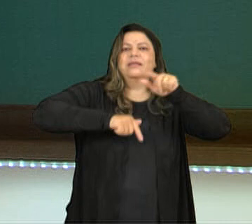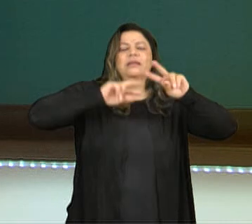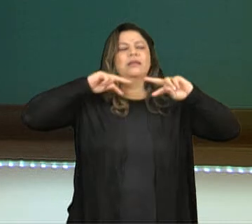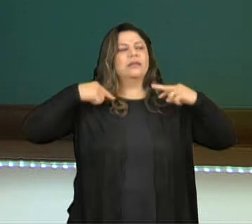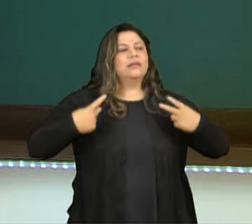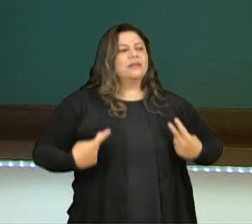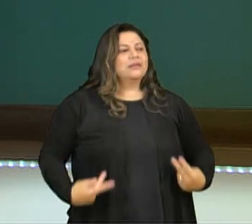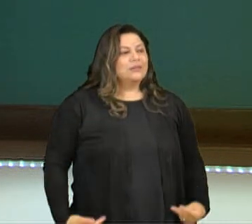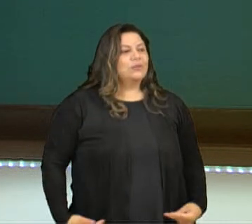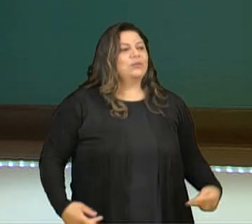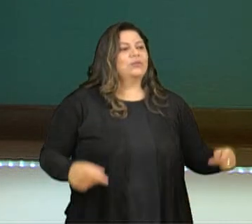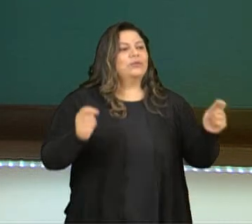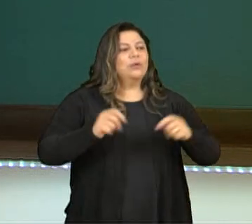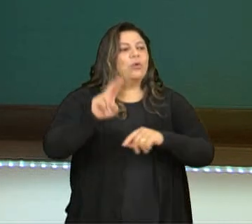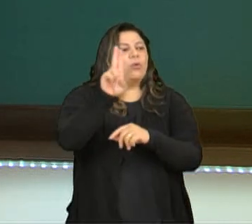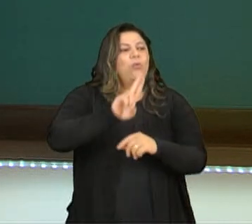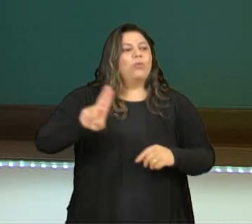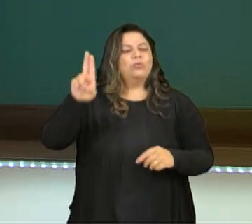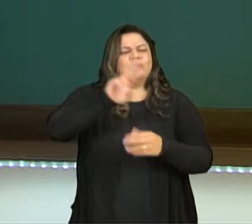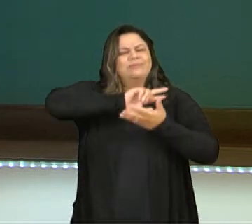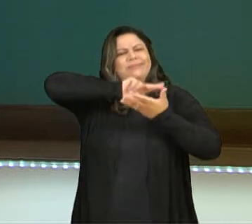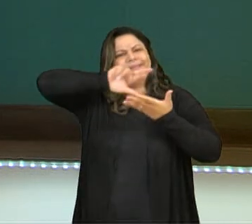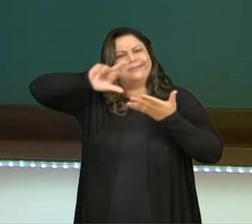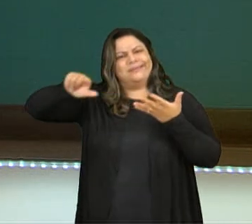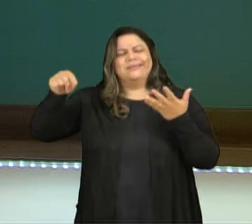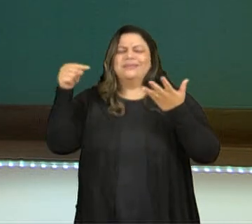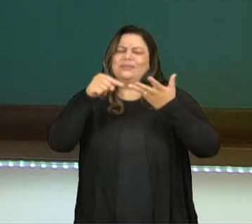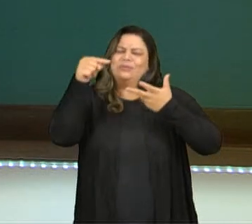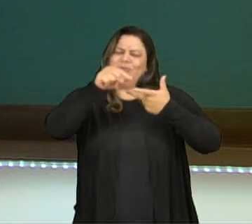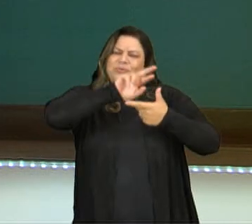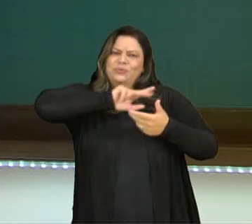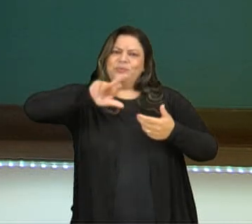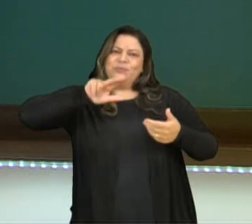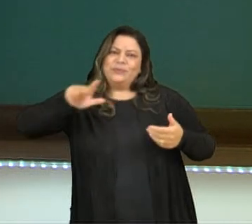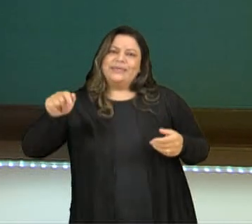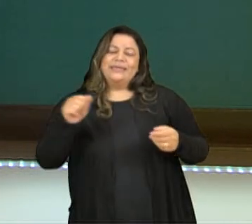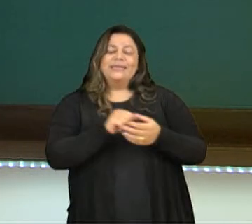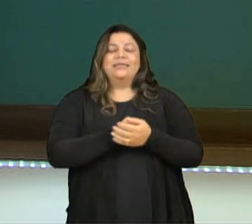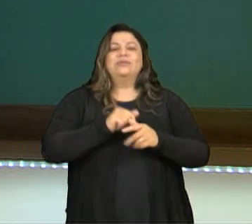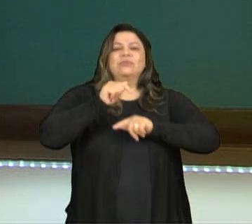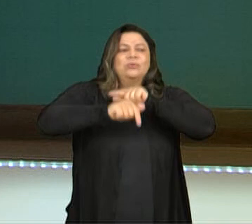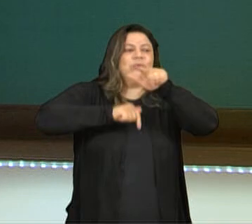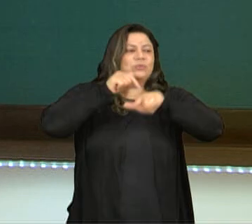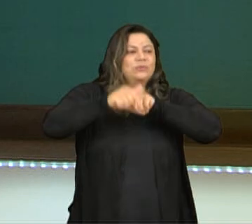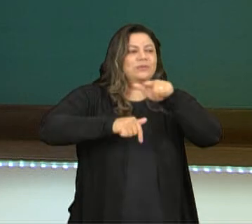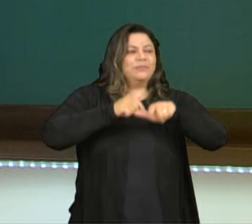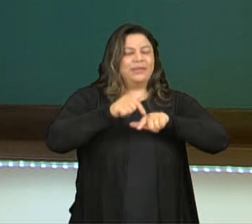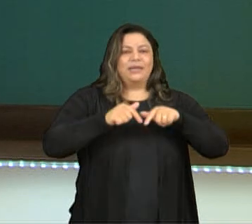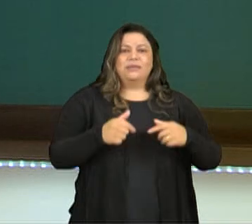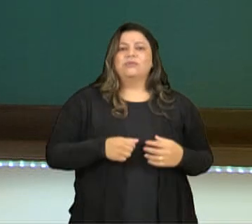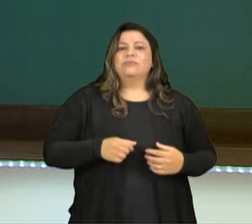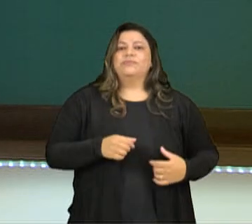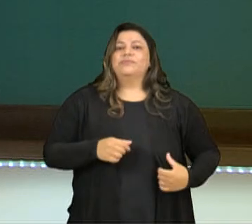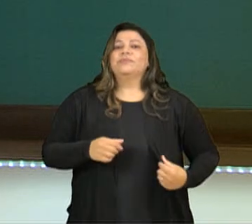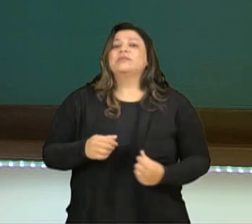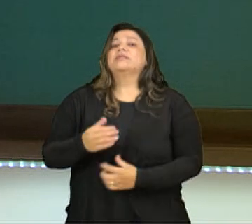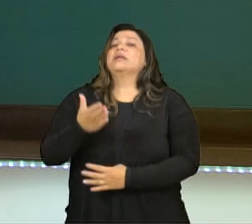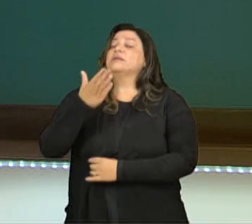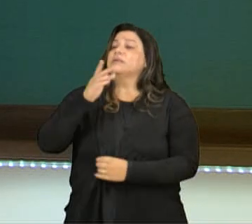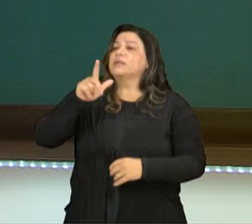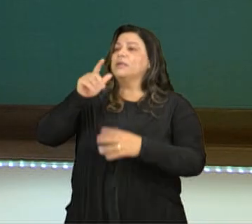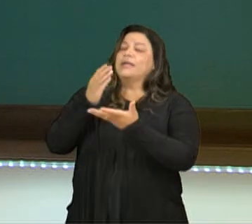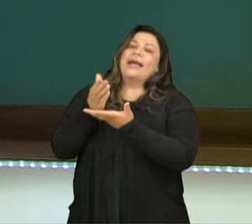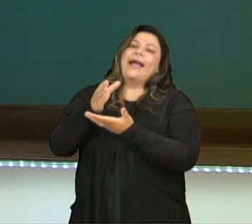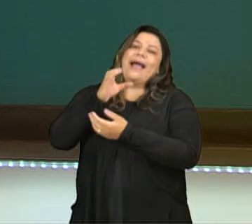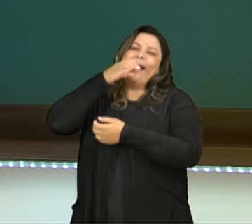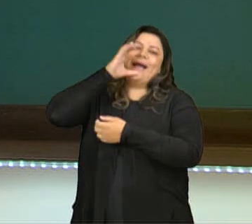nos mais diferentes setores das nossas atividades. Desde o nosso consumo, o ato de tomar a água, que